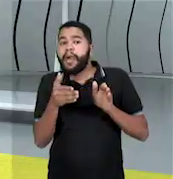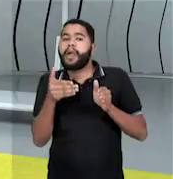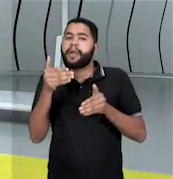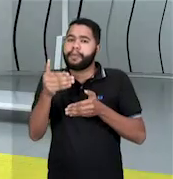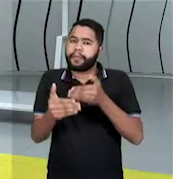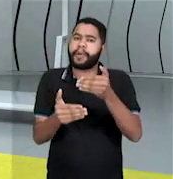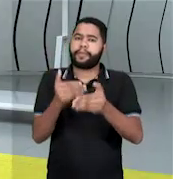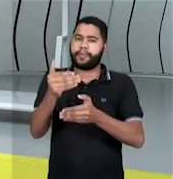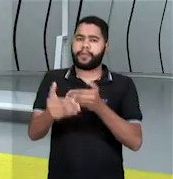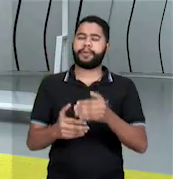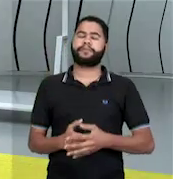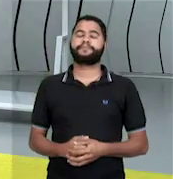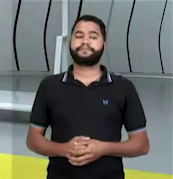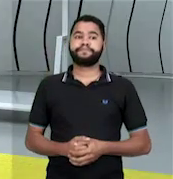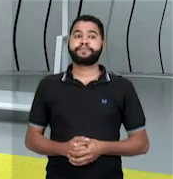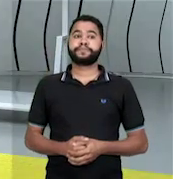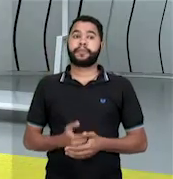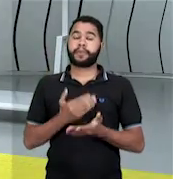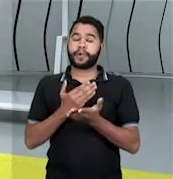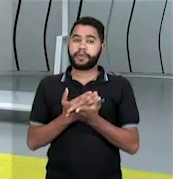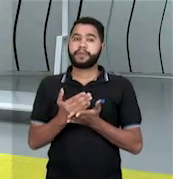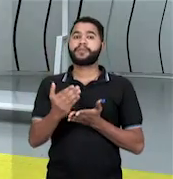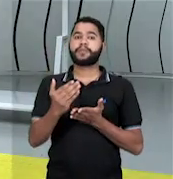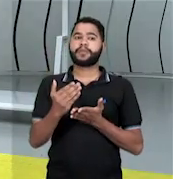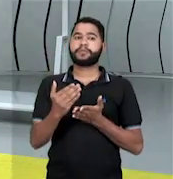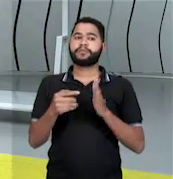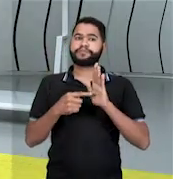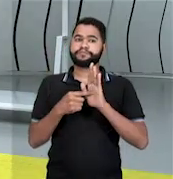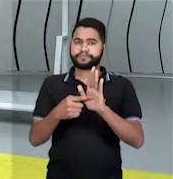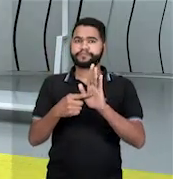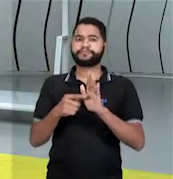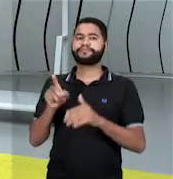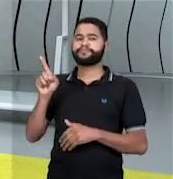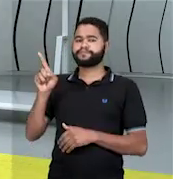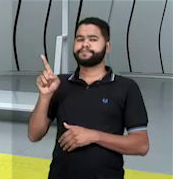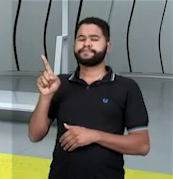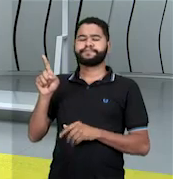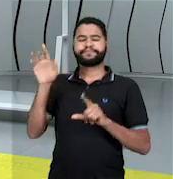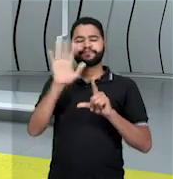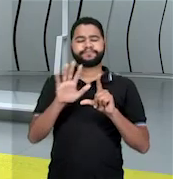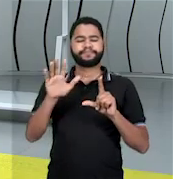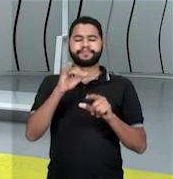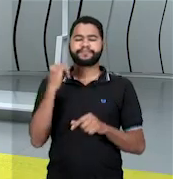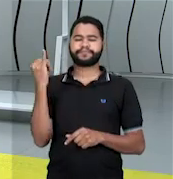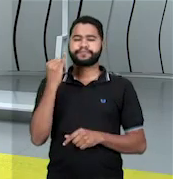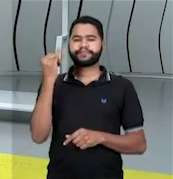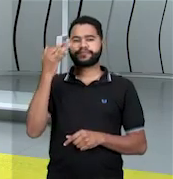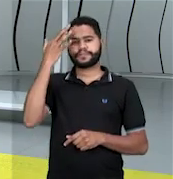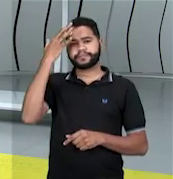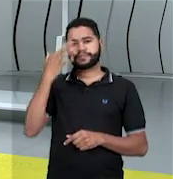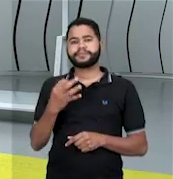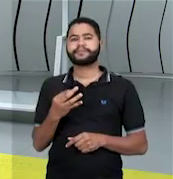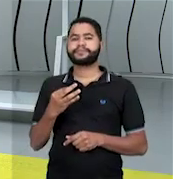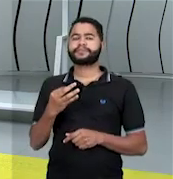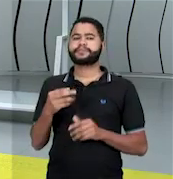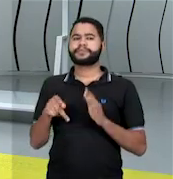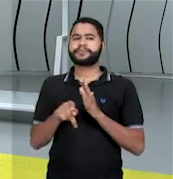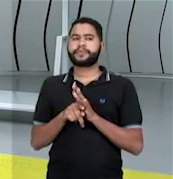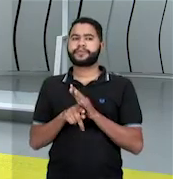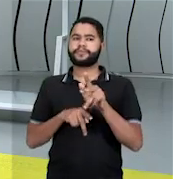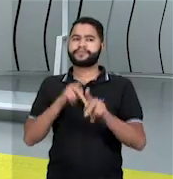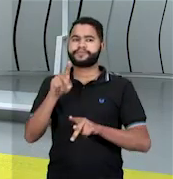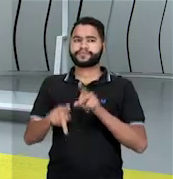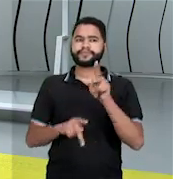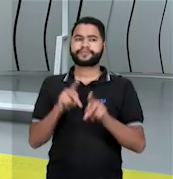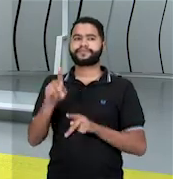emergentes. Para começar, a gente já deixa aí uma imagem importantíssima, bacana para a gente tentar entender essa dinâmica